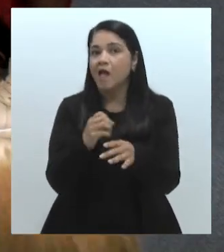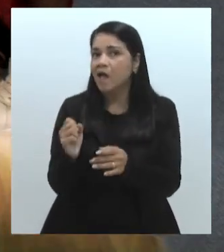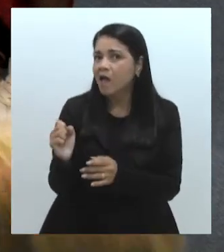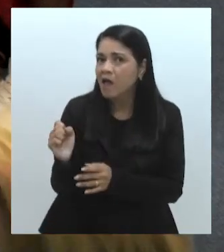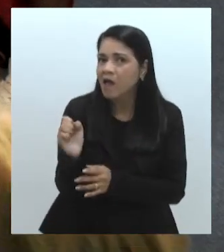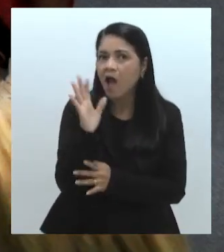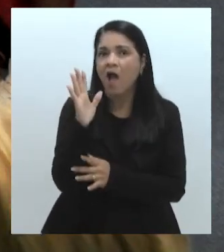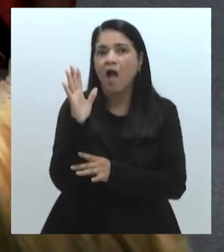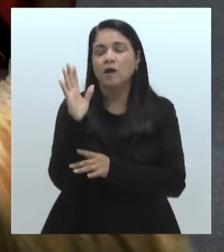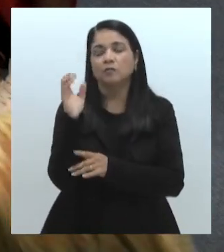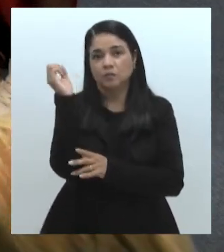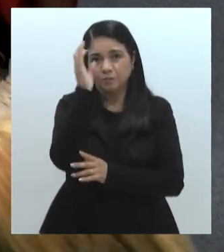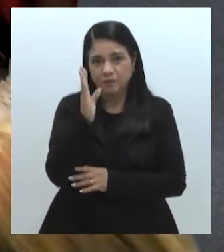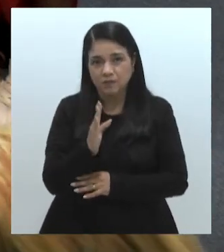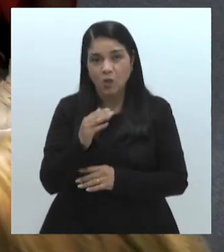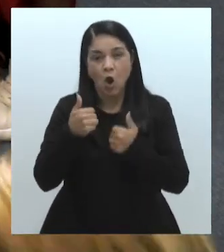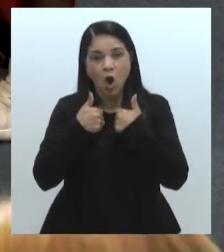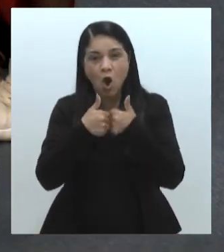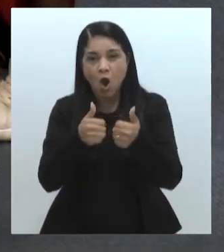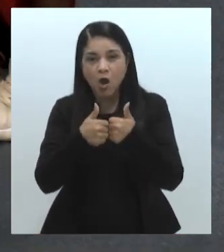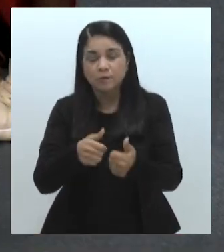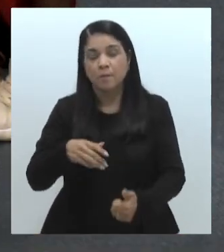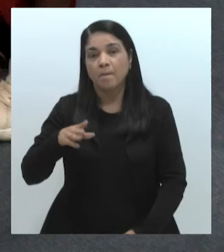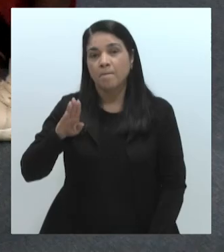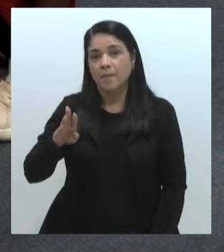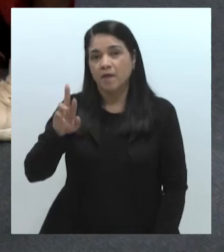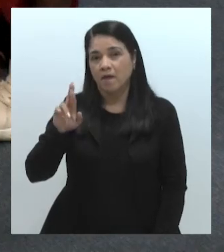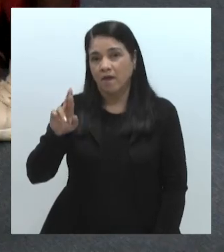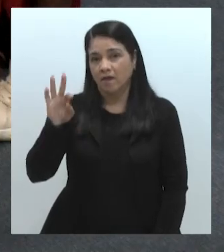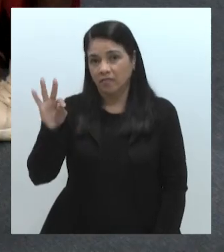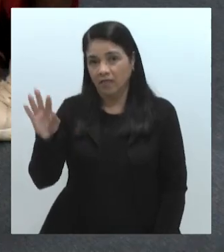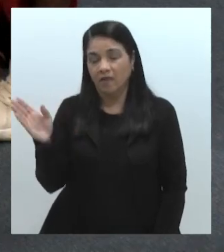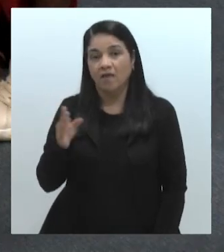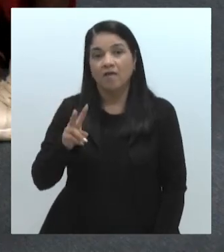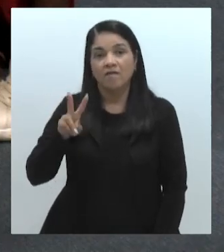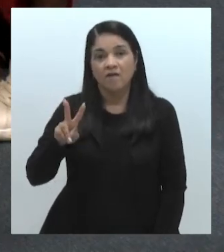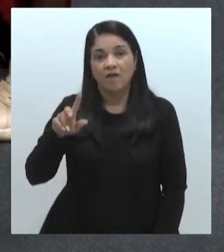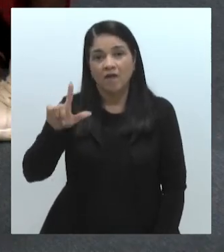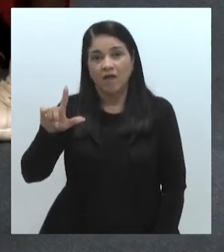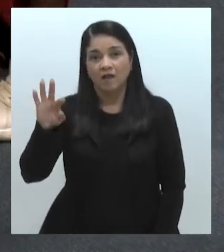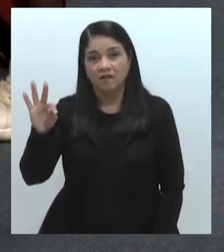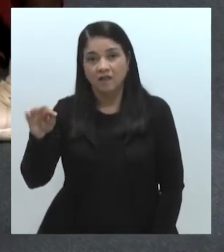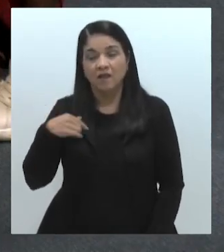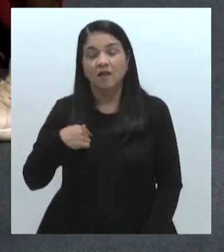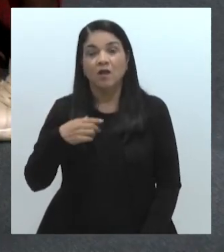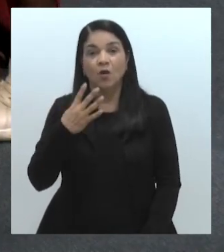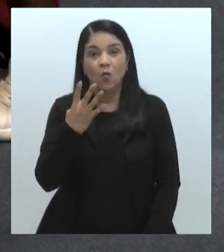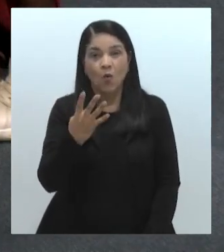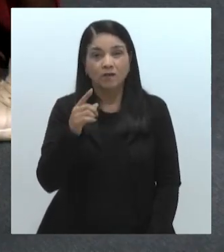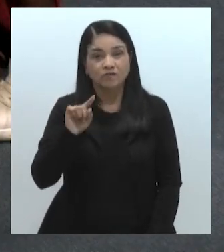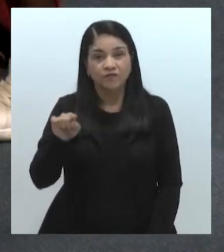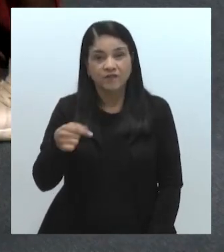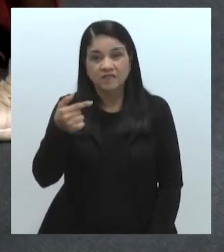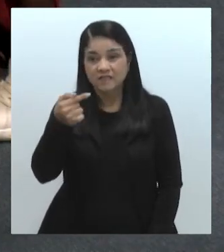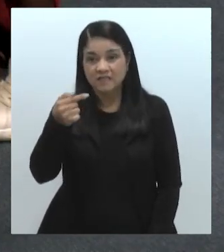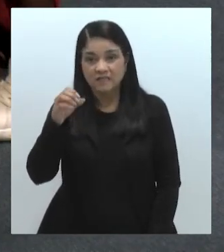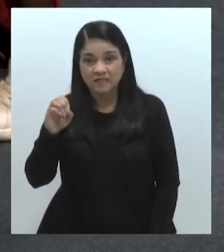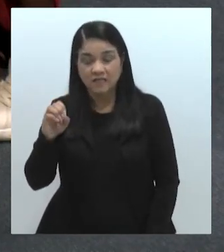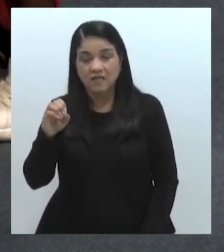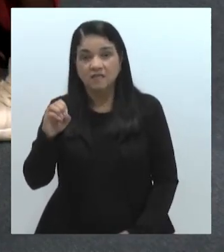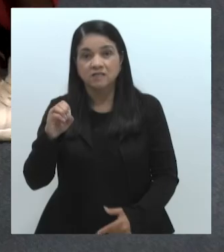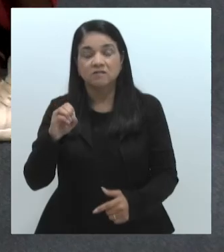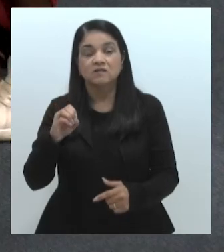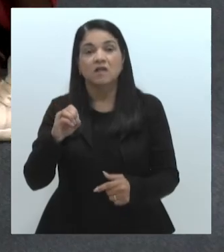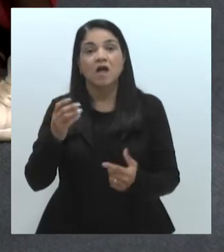país. Ônibus, BRT e VLT custam R$ 4,70, com